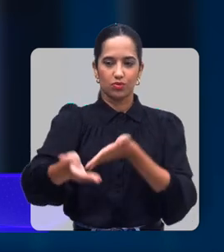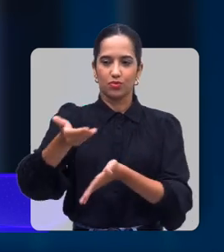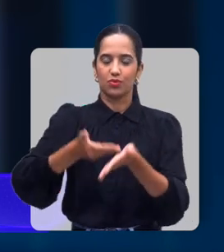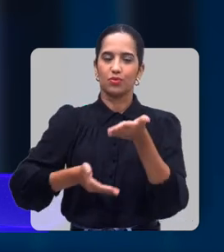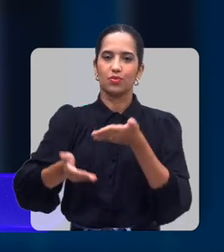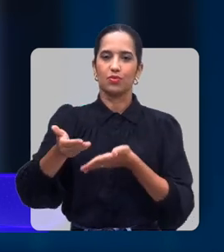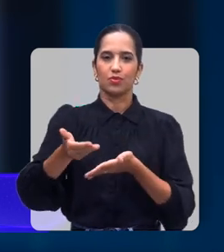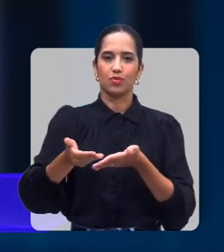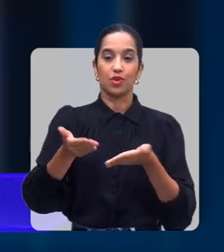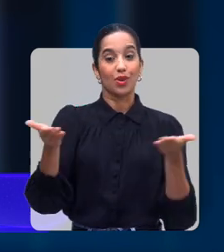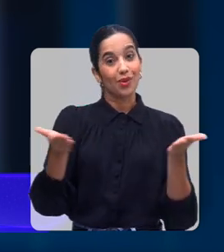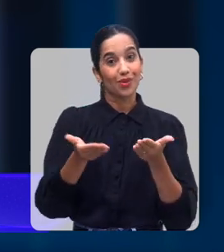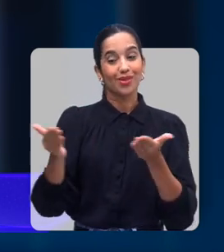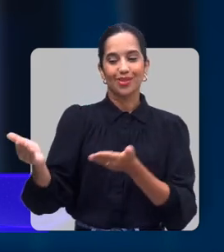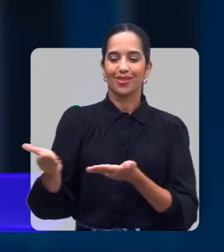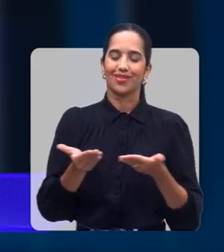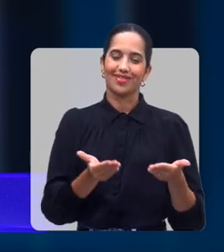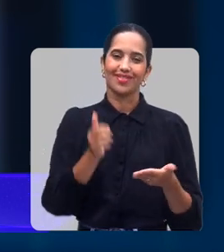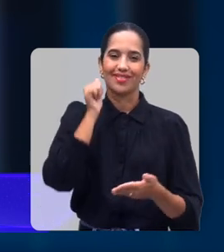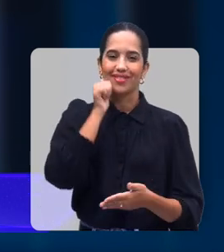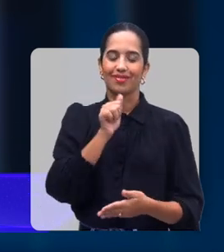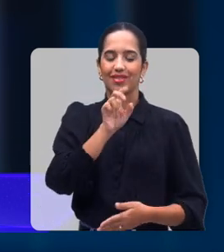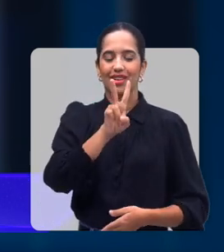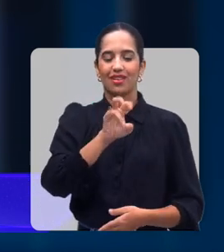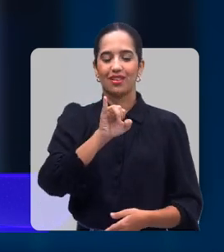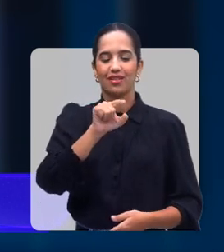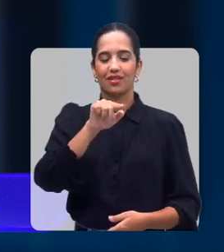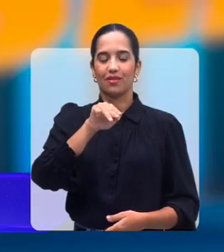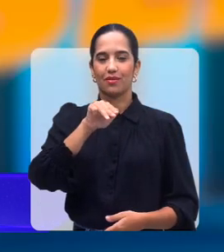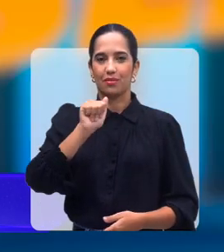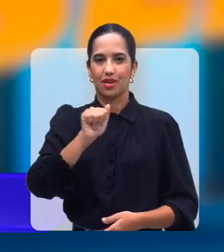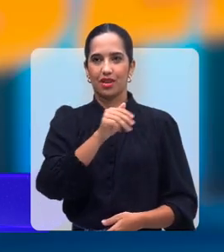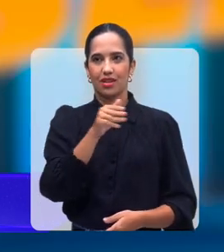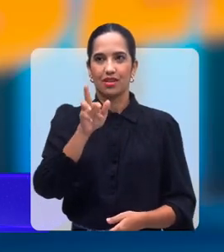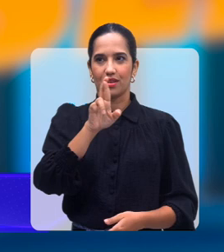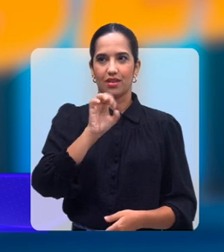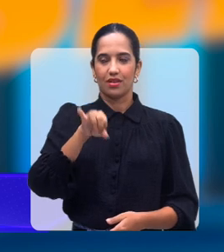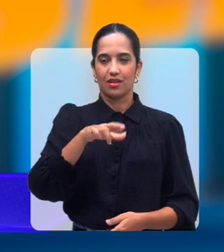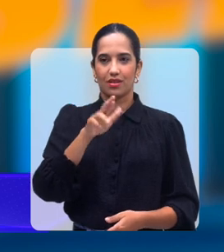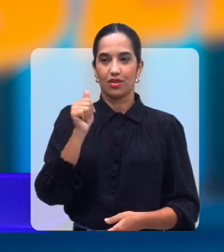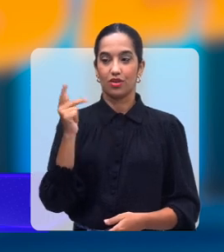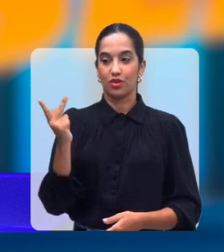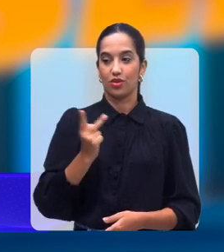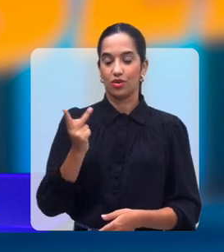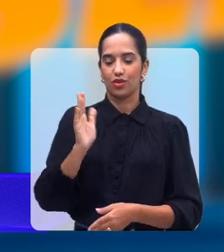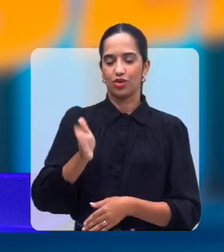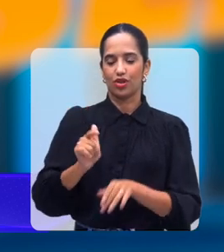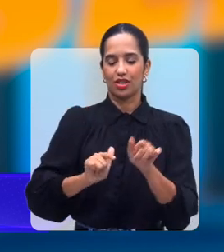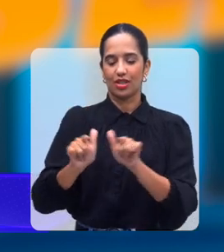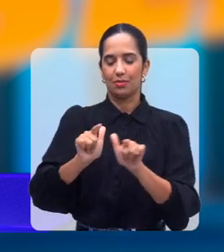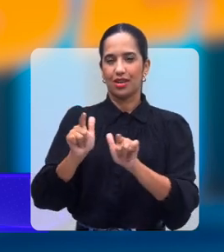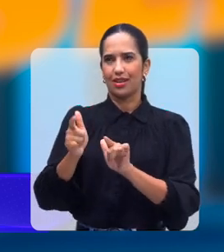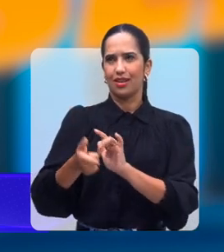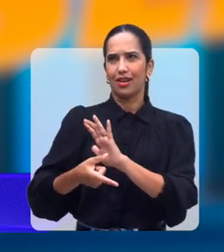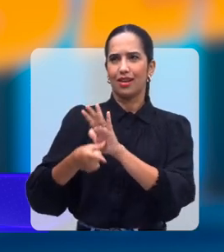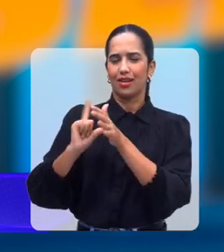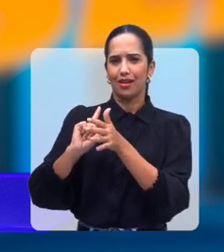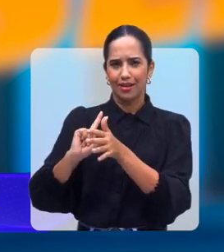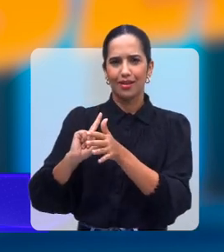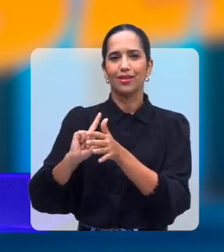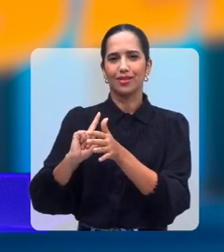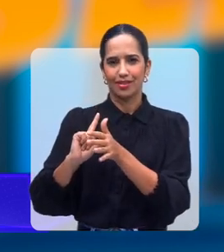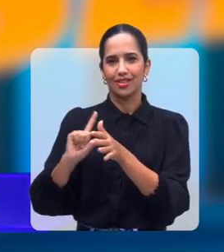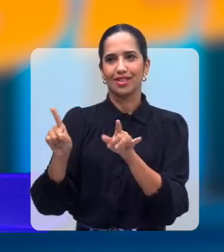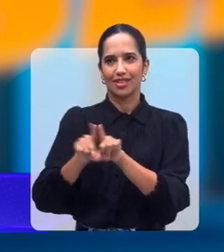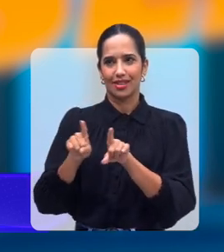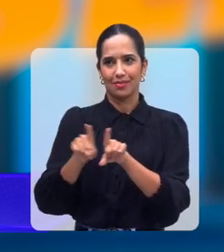pessoas. E a minha convidada de hoje é a Vilma Rocha. A Vilma, para quem não sabe, nós já trabalhamos em outras